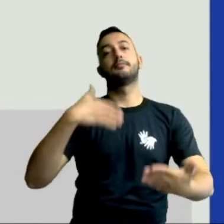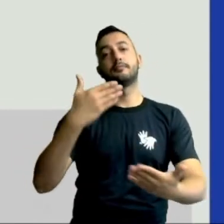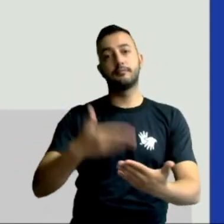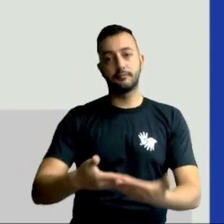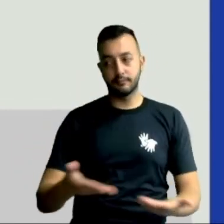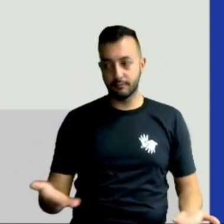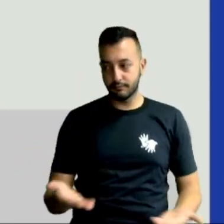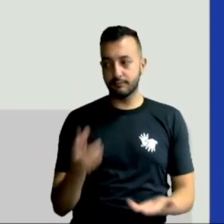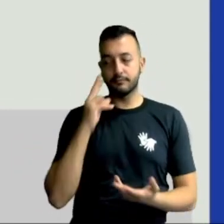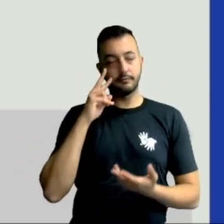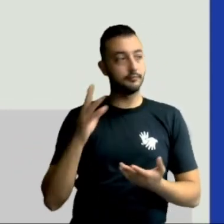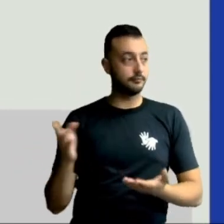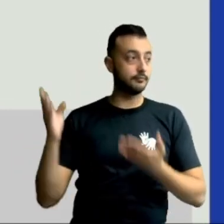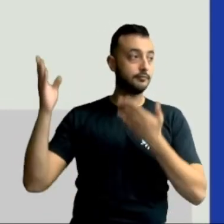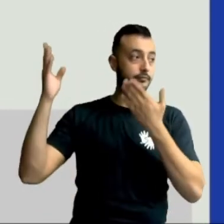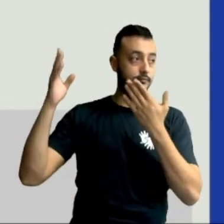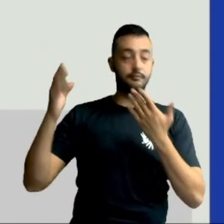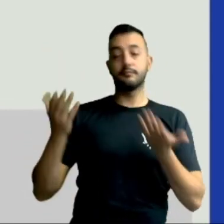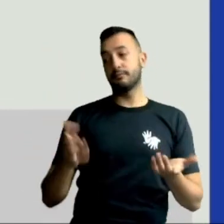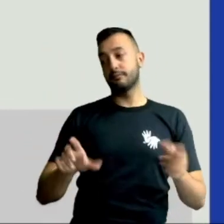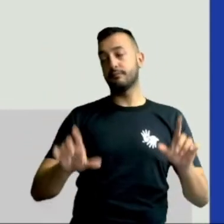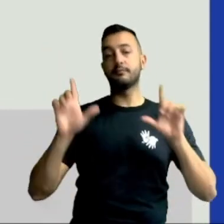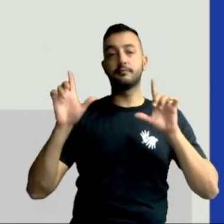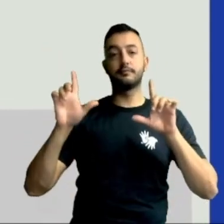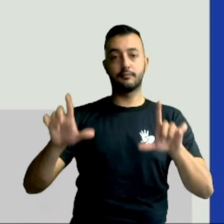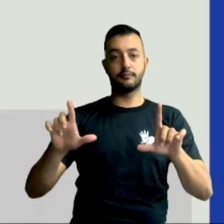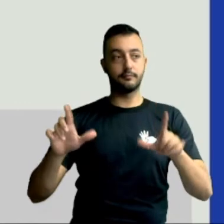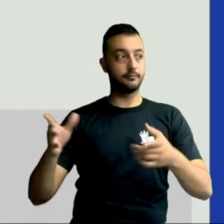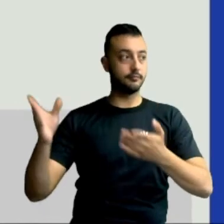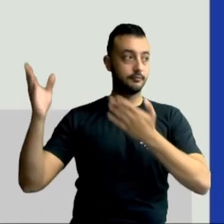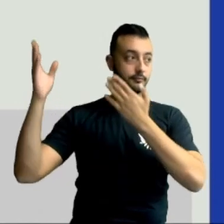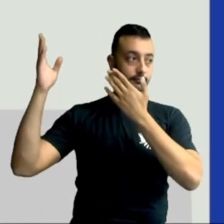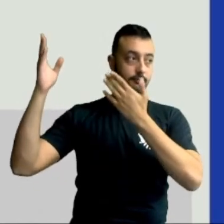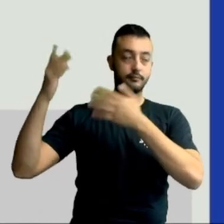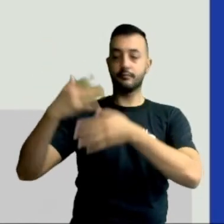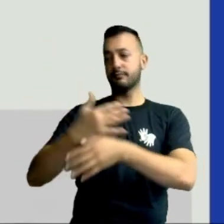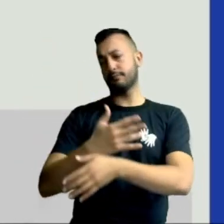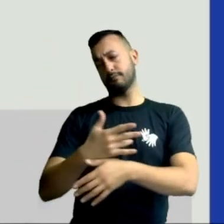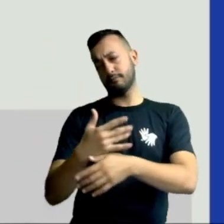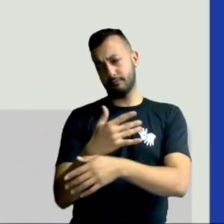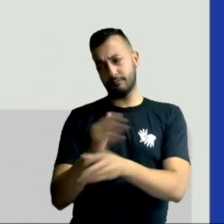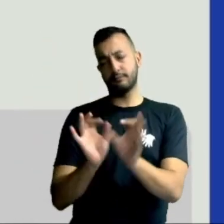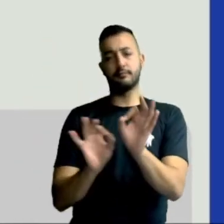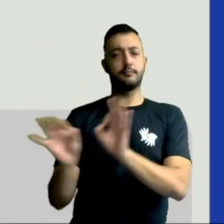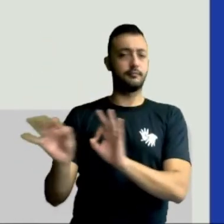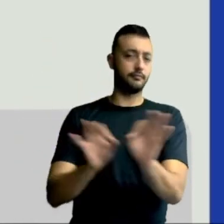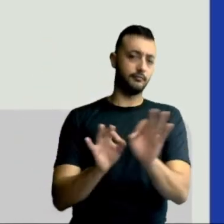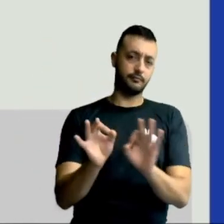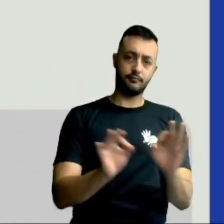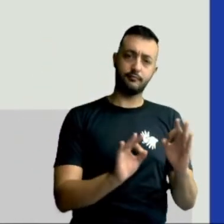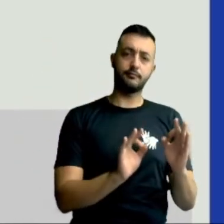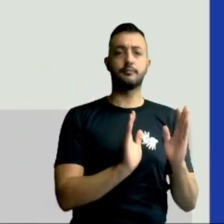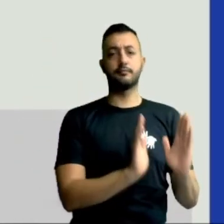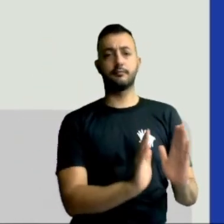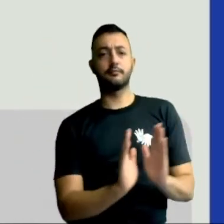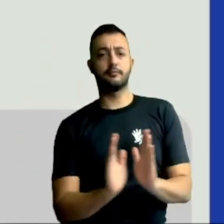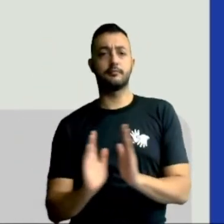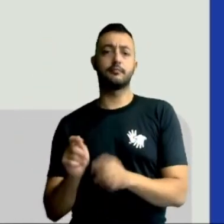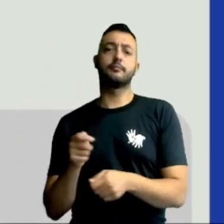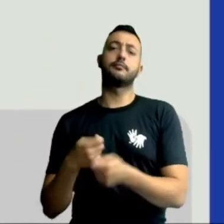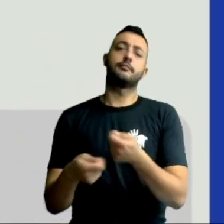E aí vocês estão vendo, né, que é nessa imagem agora atual, a gente está vendo a cidade urbanizada, os processos comerciais